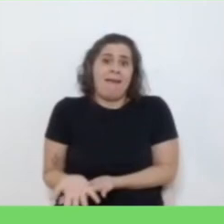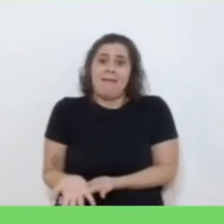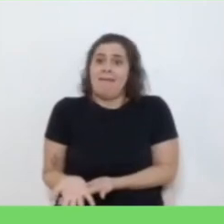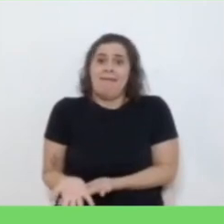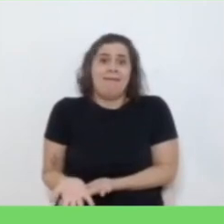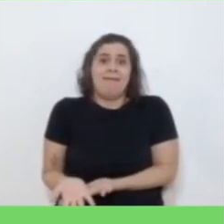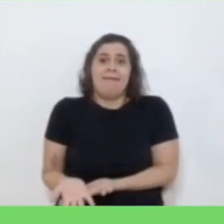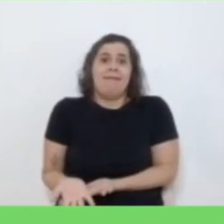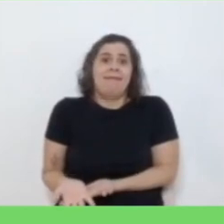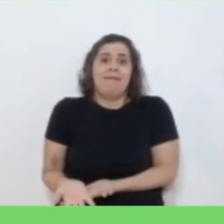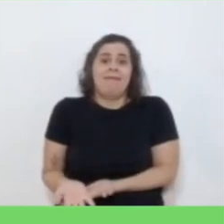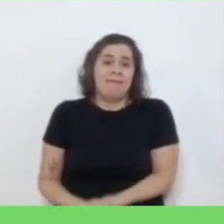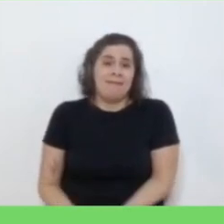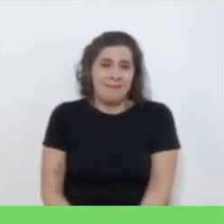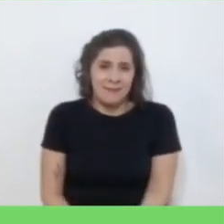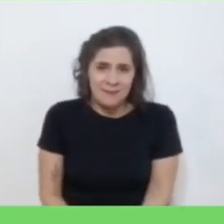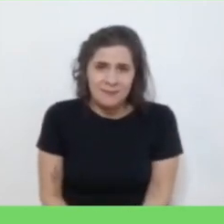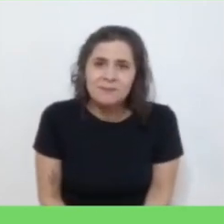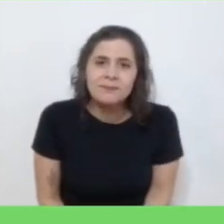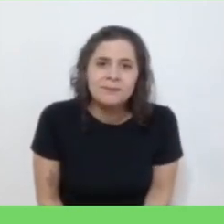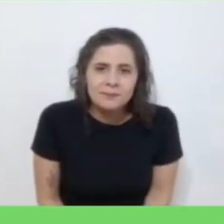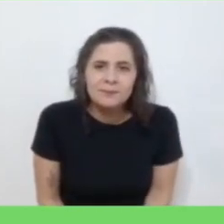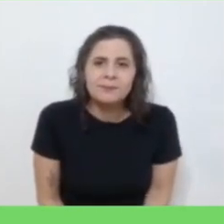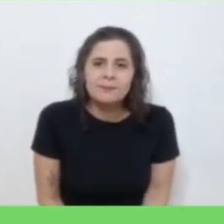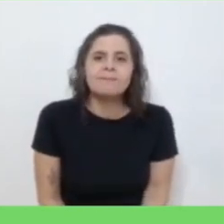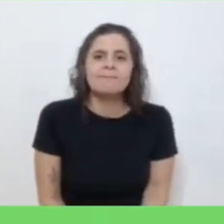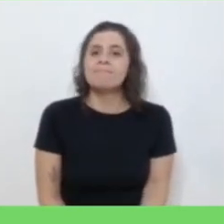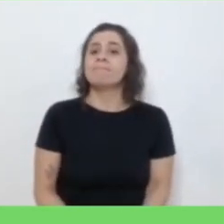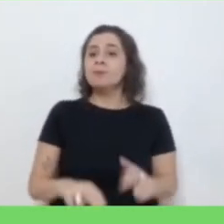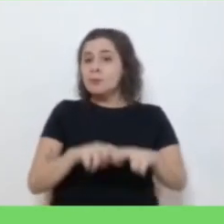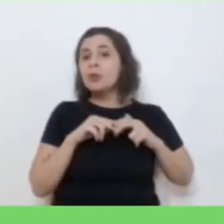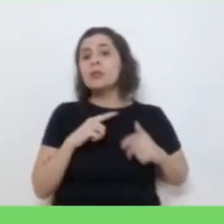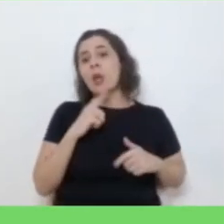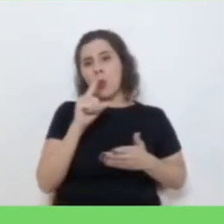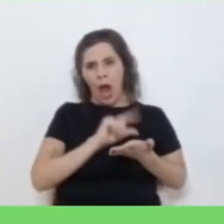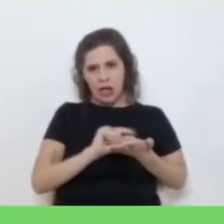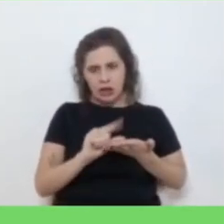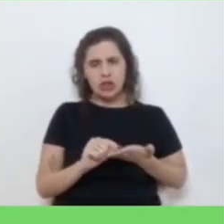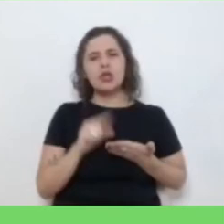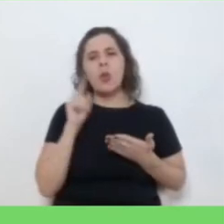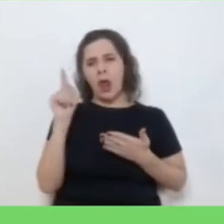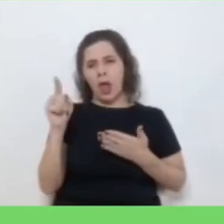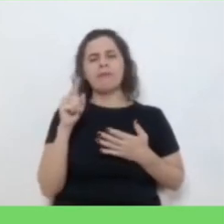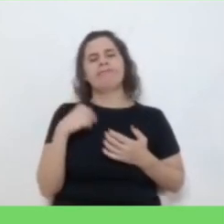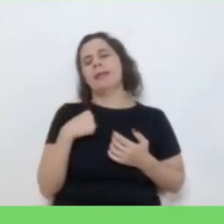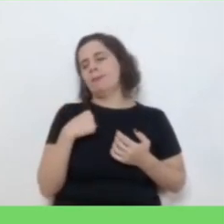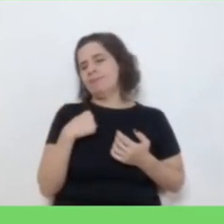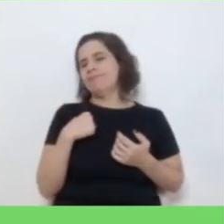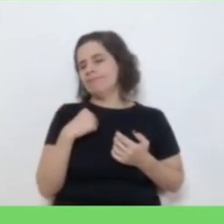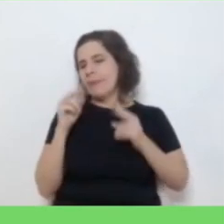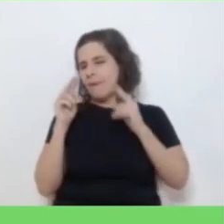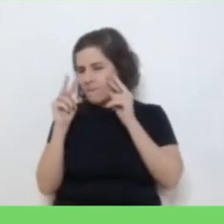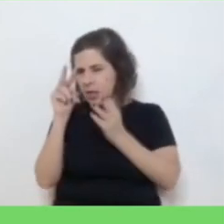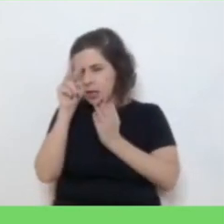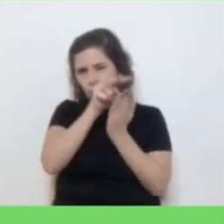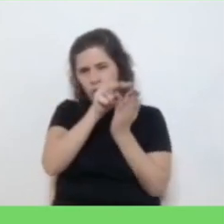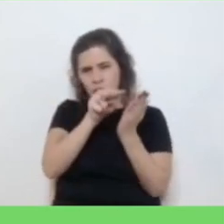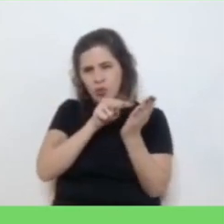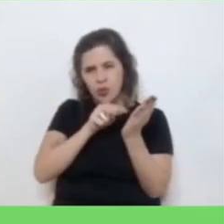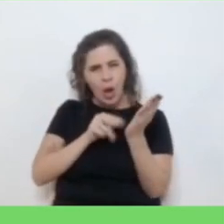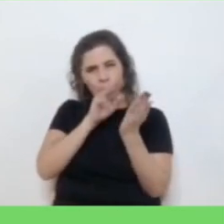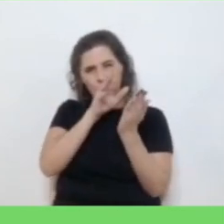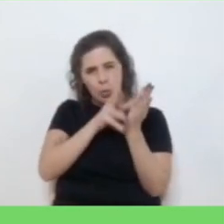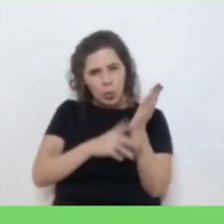um artigo no Marcos, Marco Legal dos Games, e eu fiz o cuidado de lê-lo na íntegra, que é